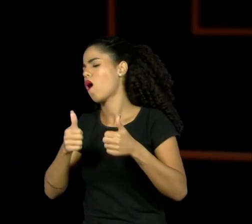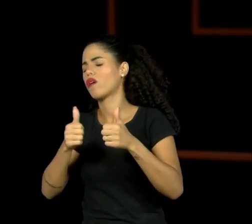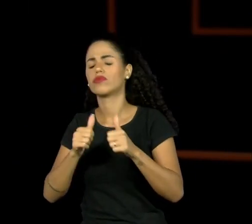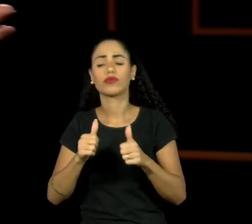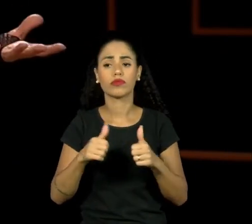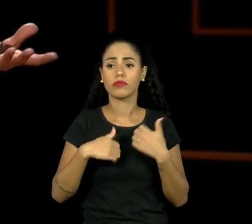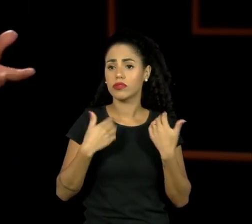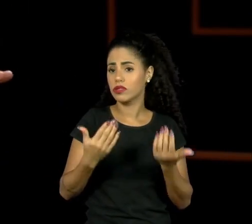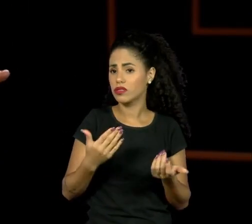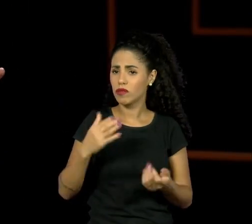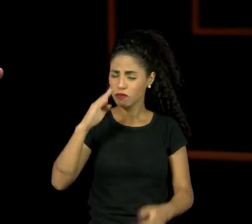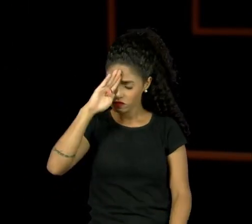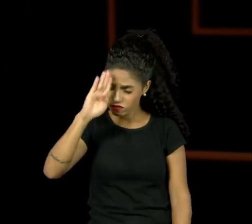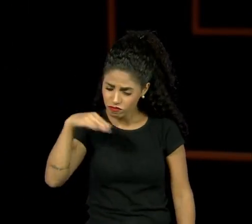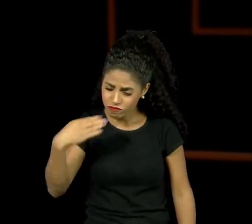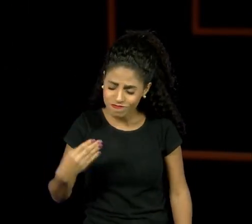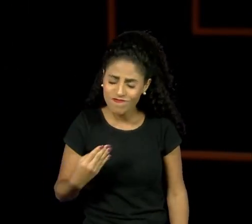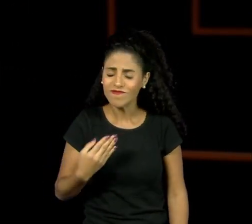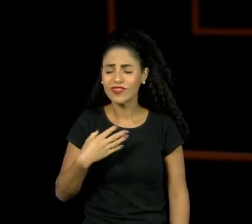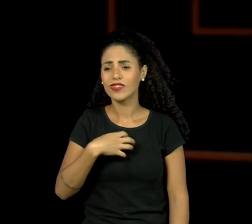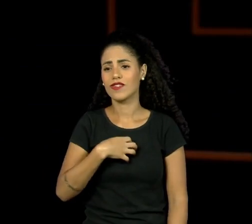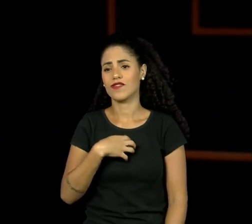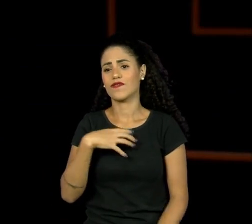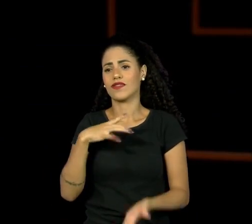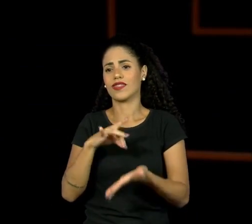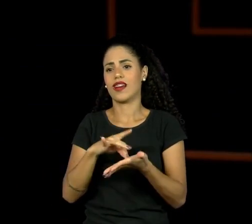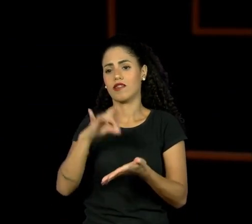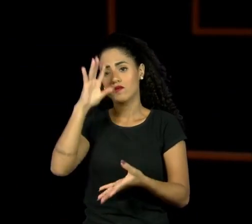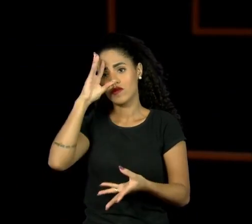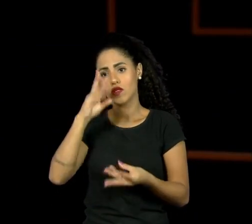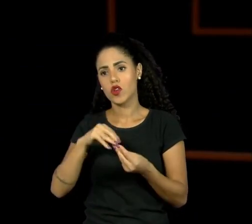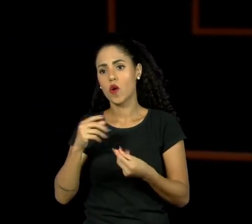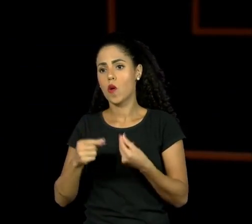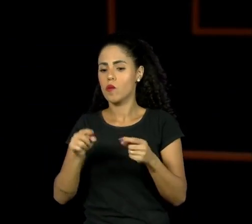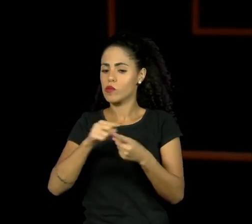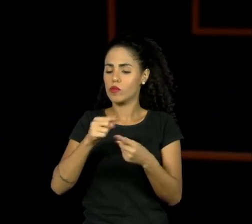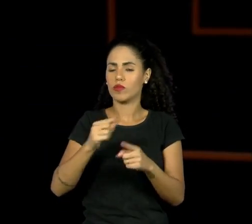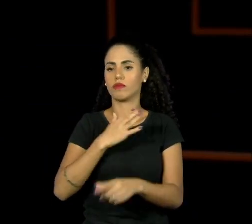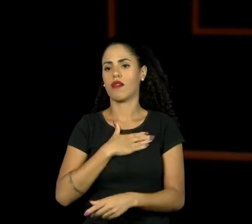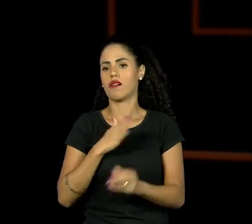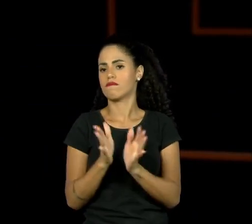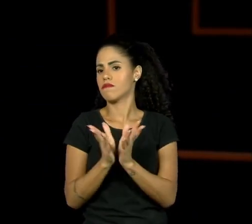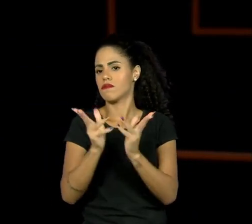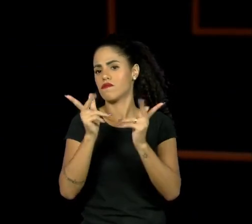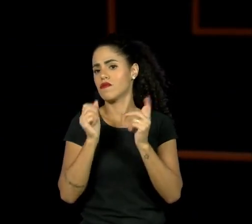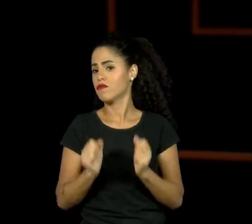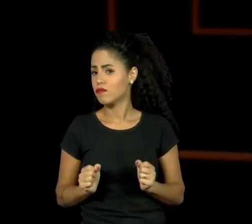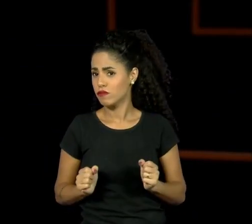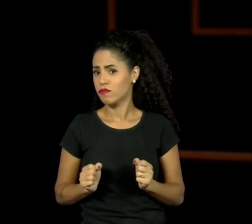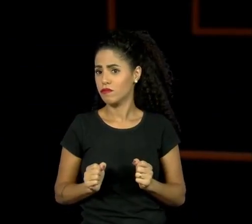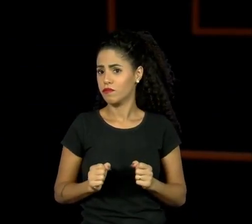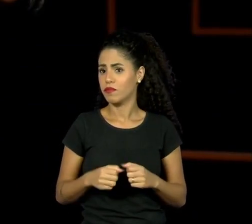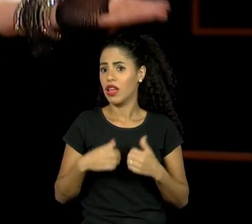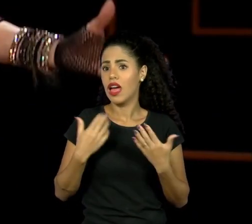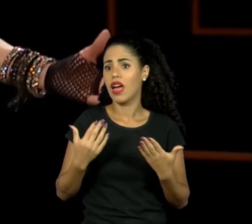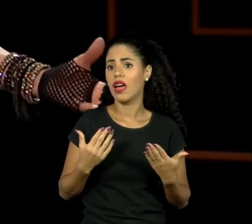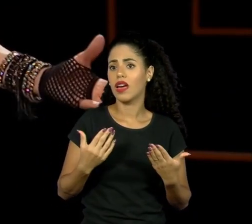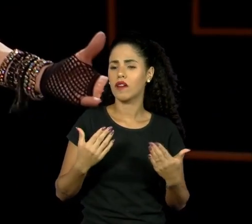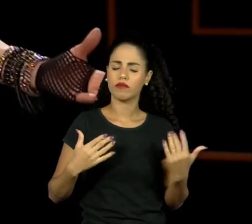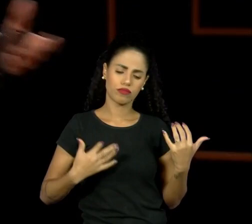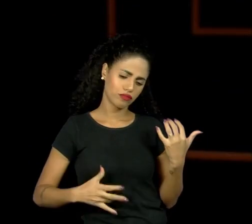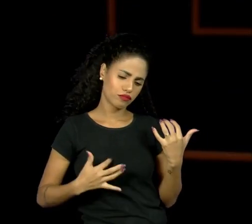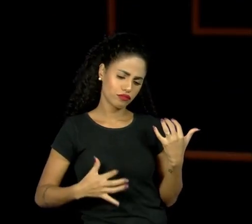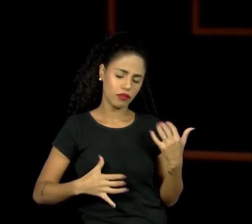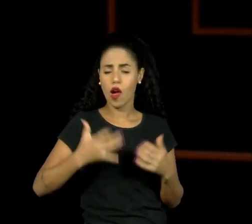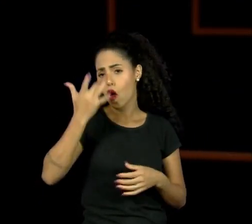Isso me honra demais, entendeu? Entender como é que eu canto, para mim é maravilhoso. Eu não sei uma nota na pauta.